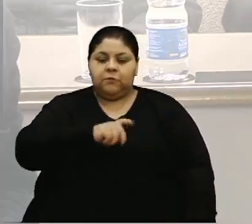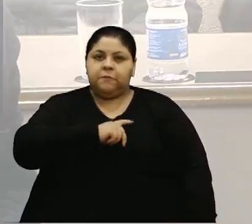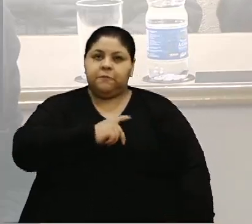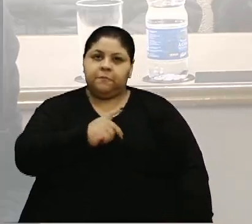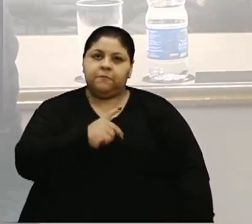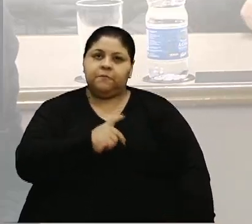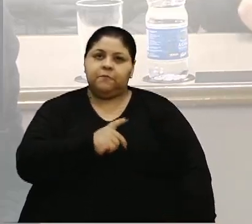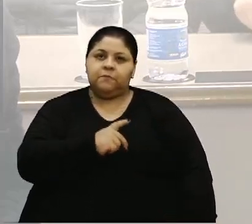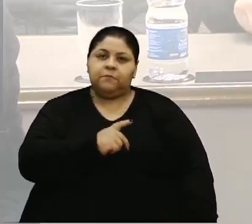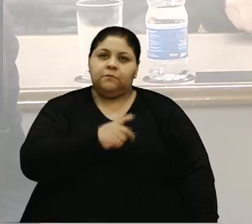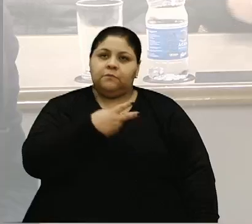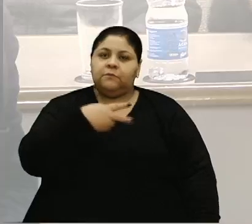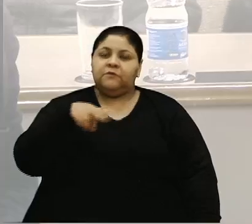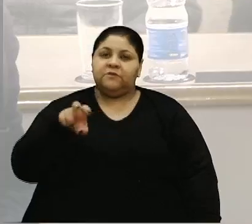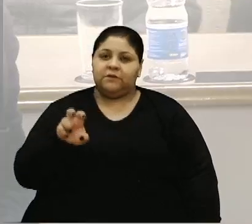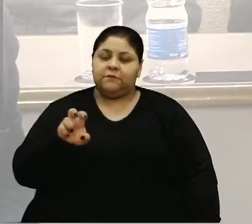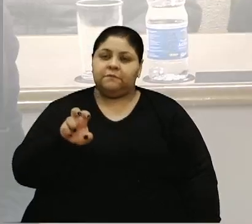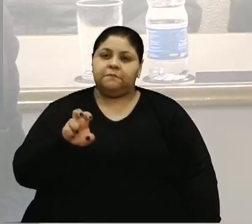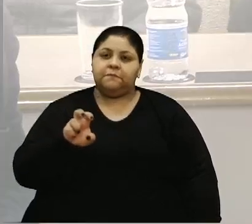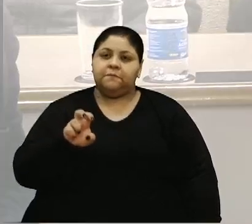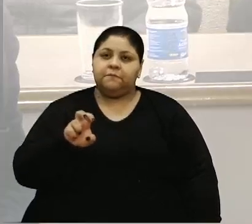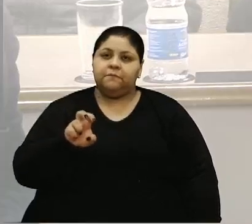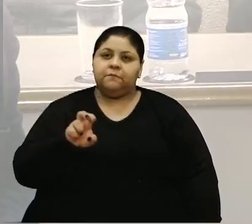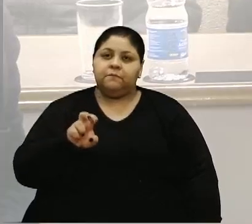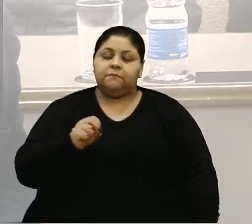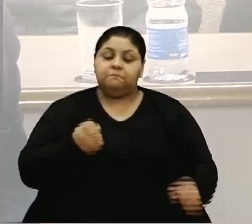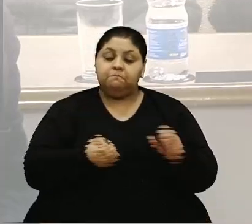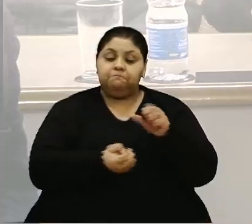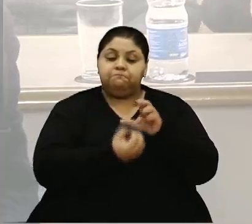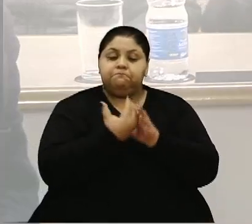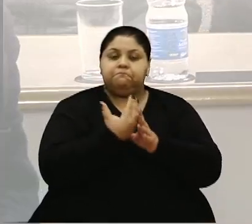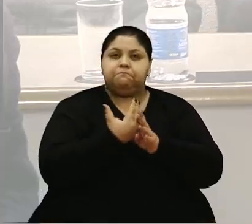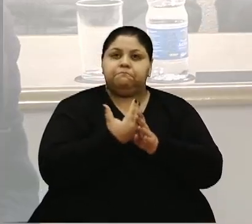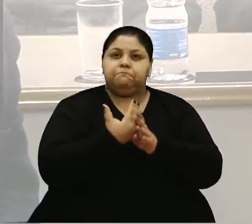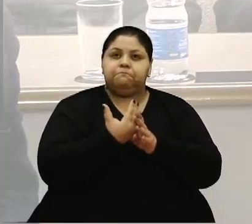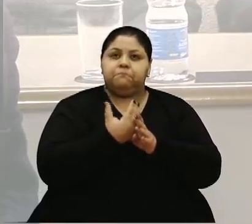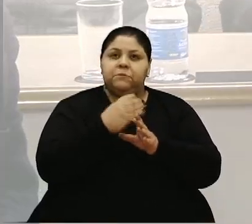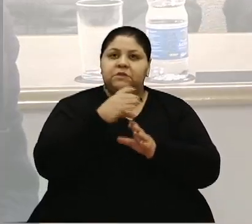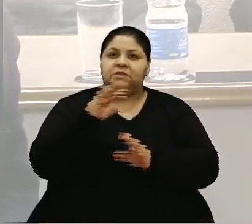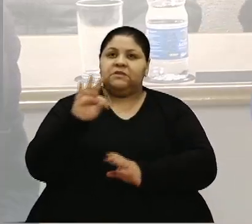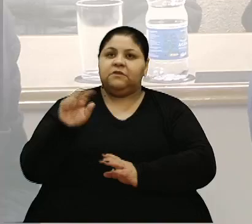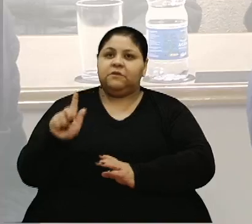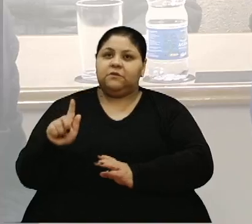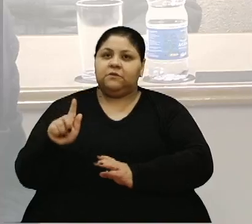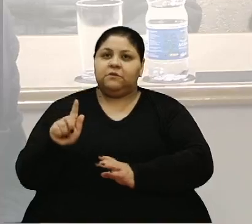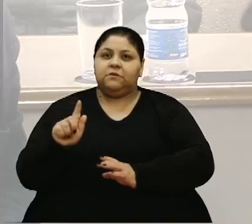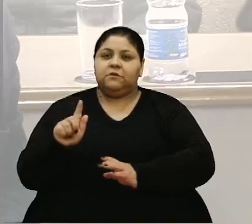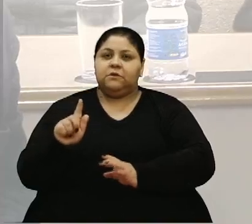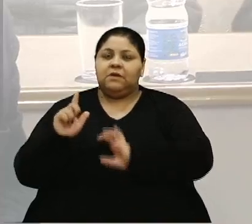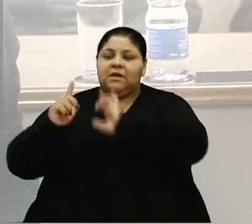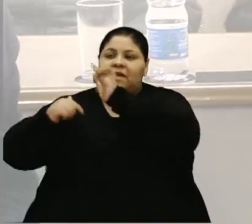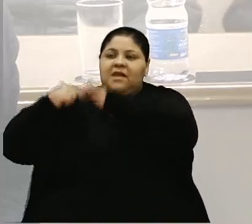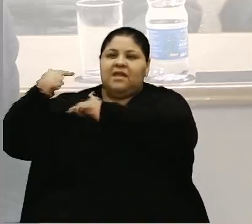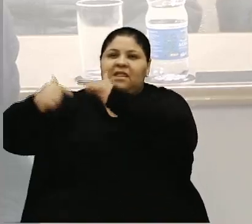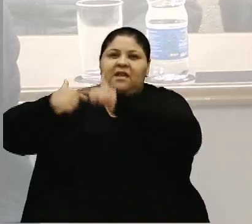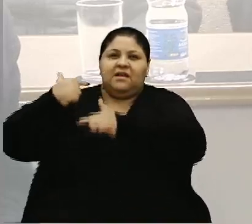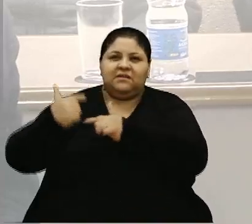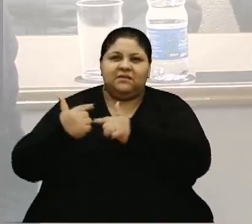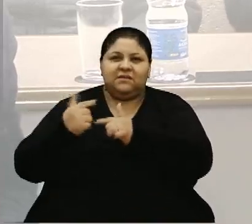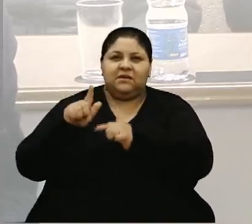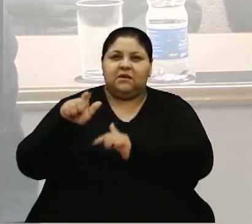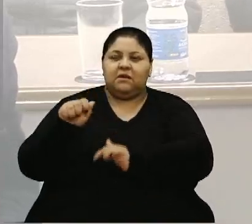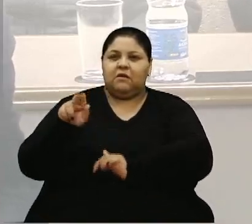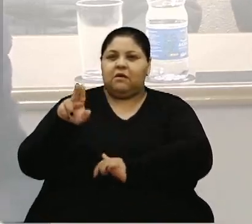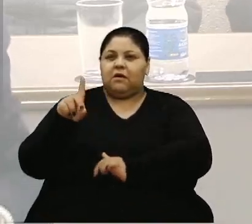ex-presidente da 25ª, fundador do CTG Herança Gaudéria, que faleceu